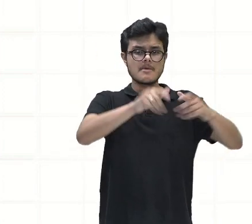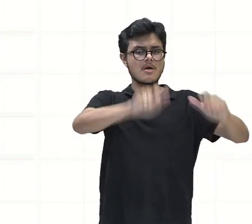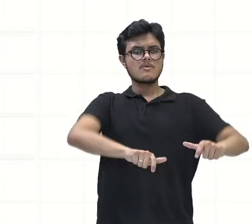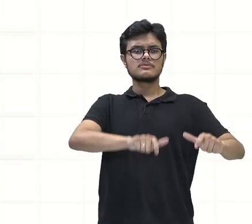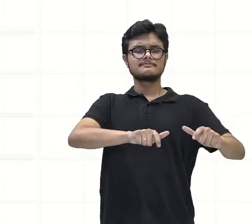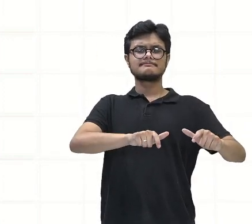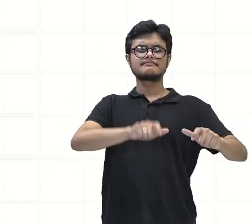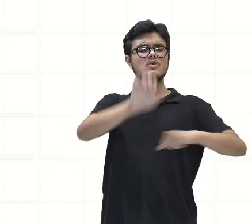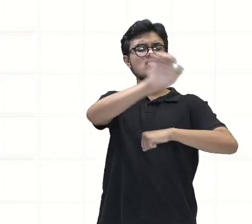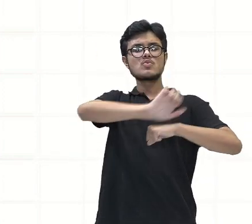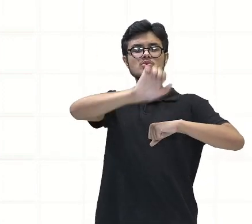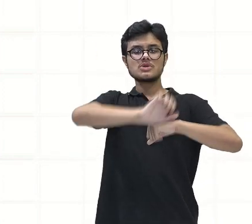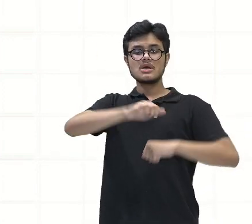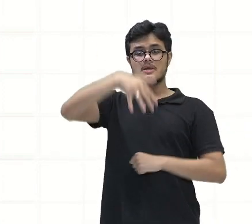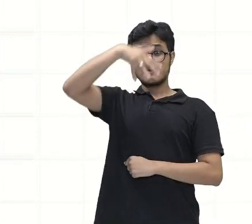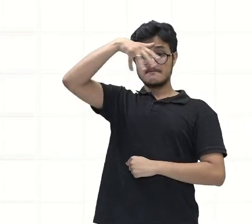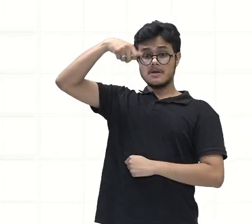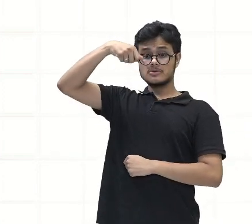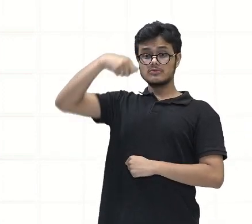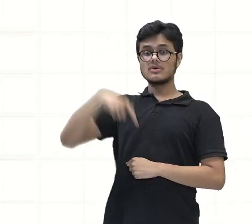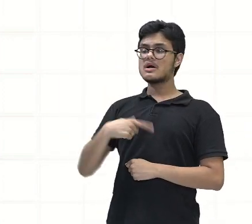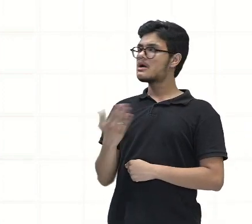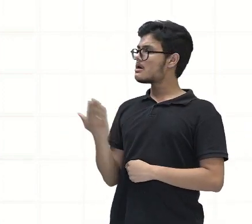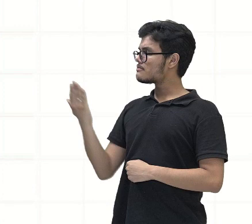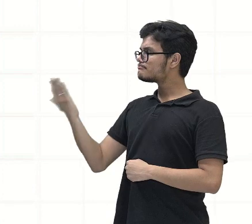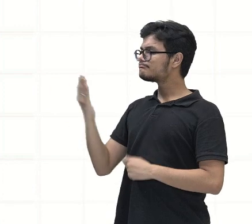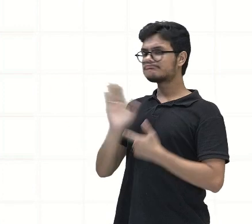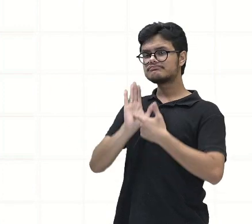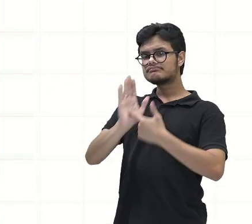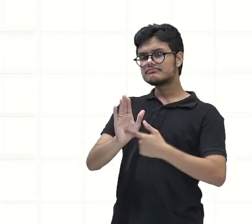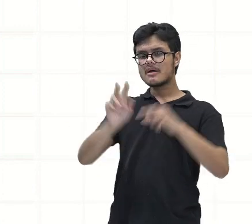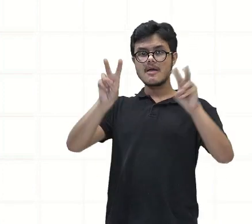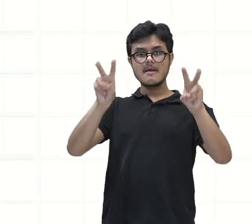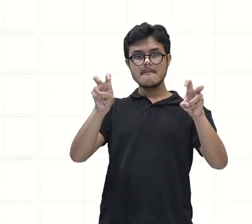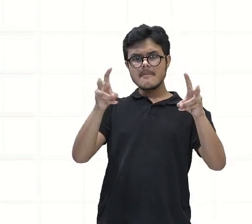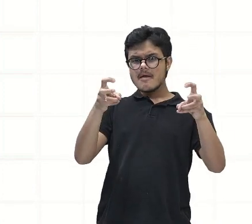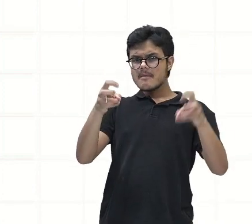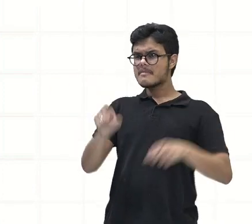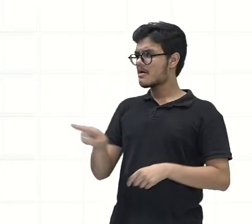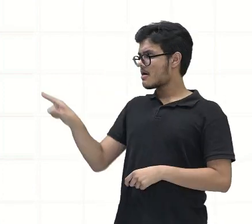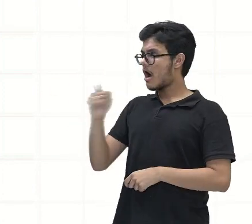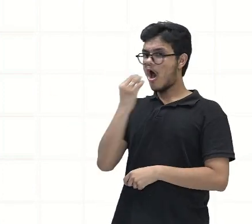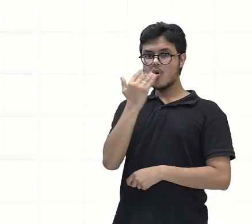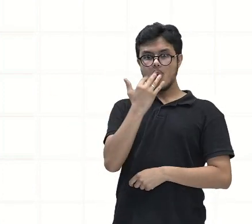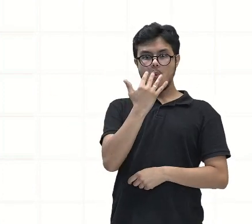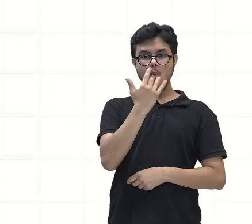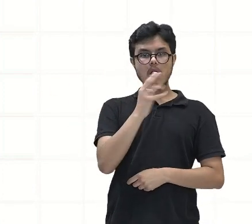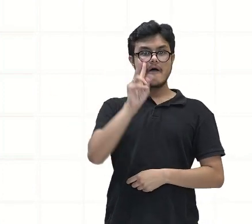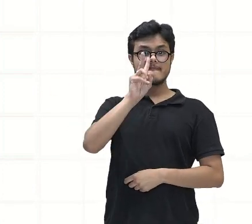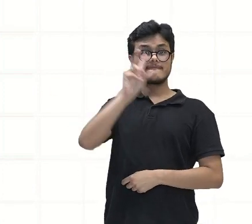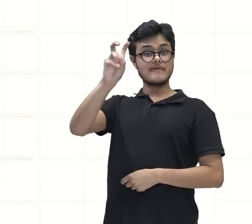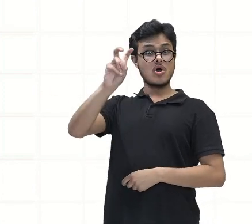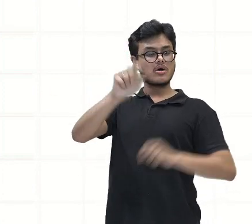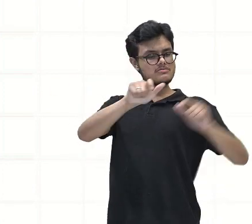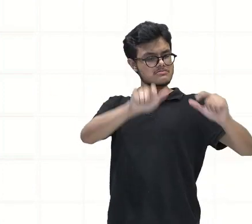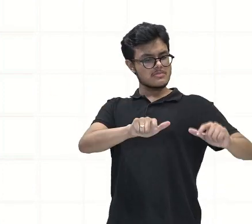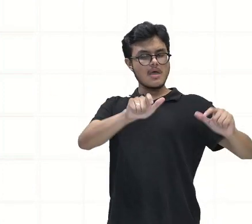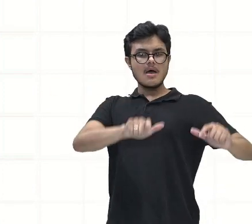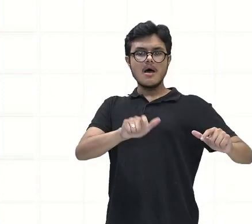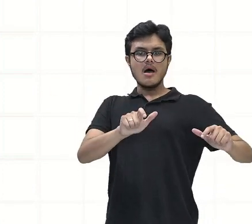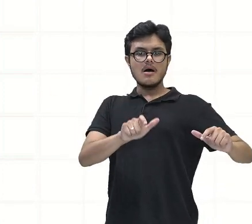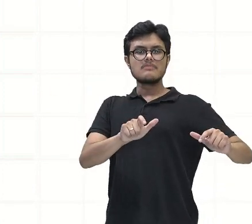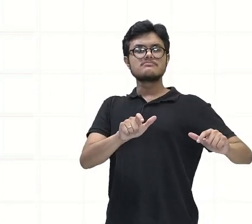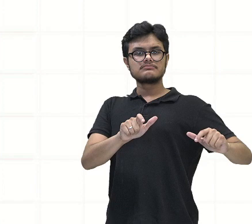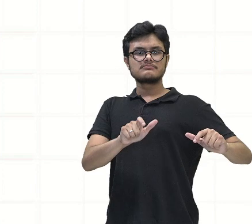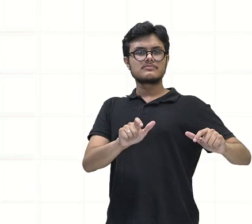para o estado do do Mato Grosso onde a gente vai ver que as cores aí né Eh as cores aí que vão do rosa mais